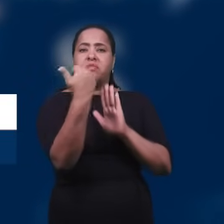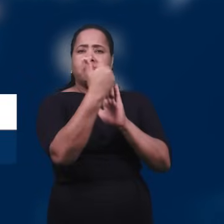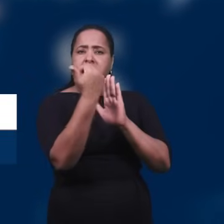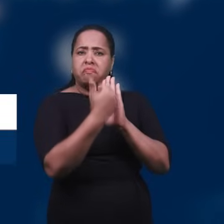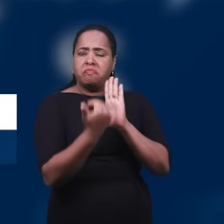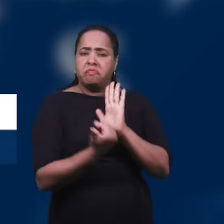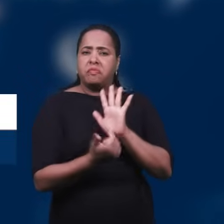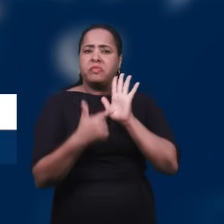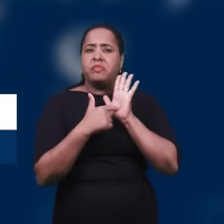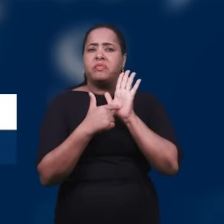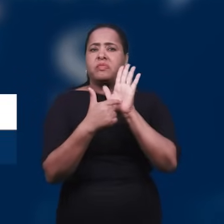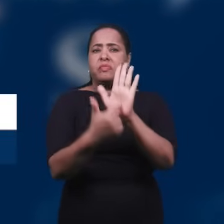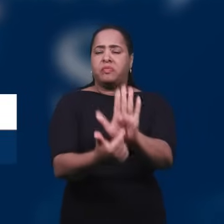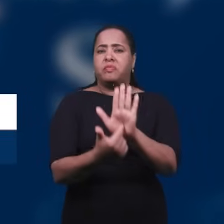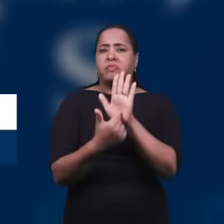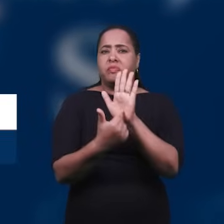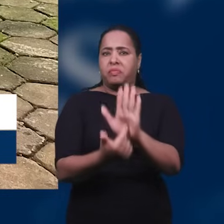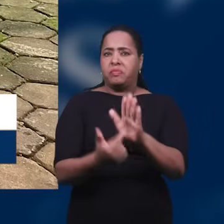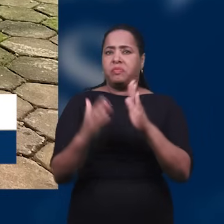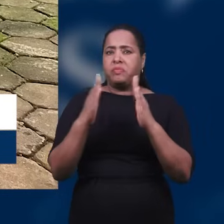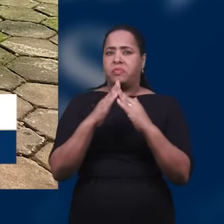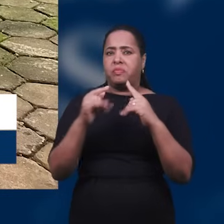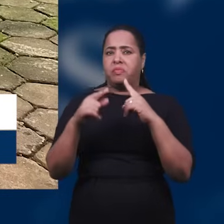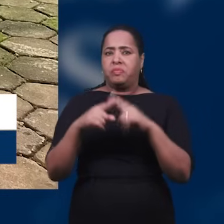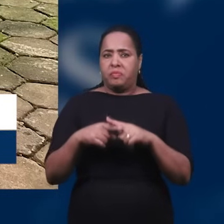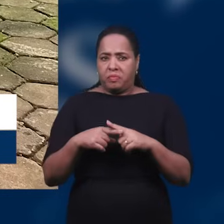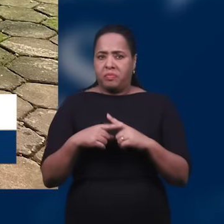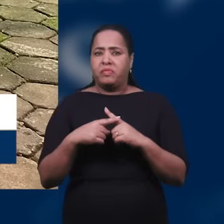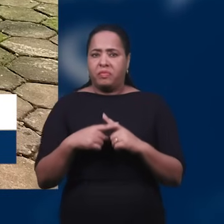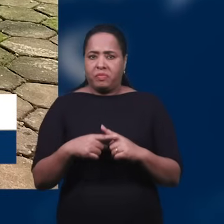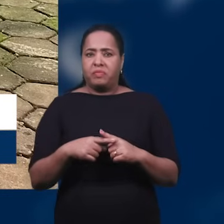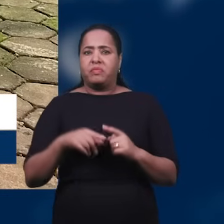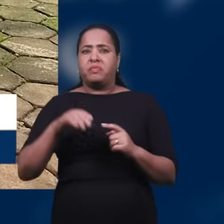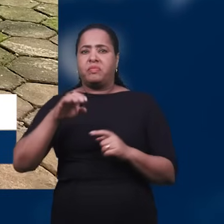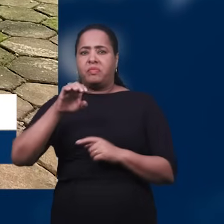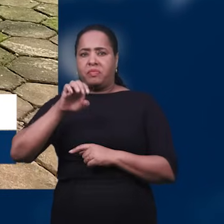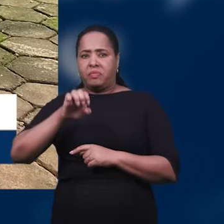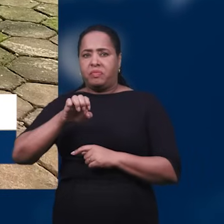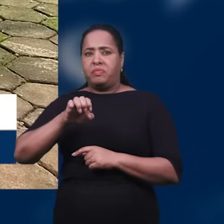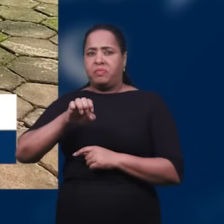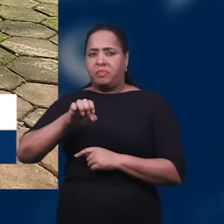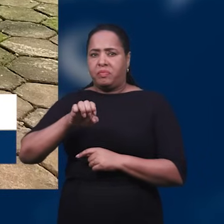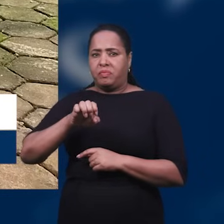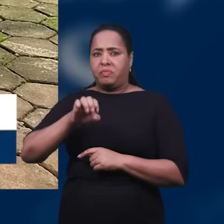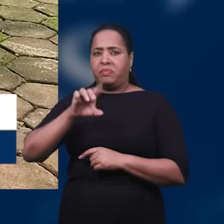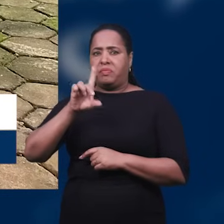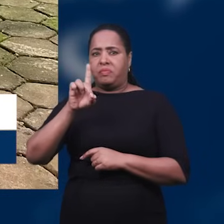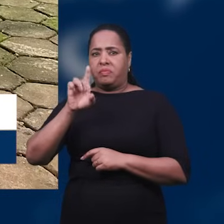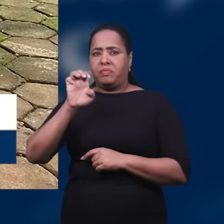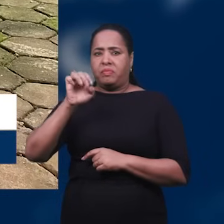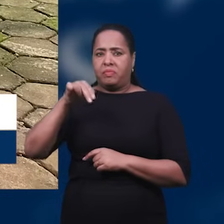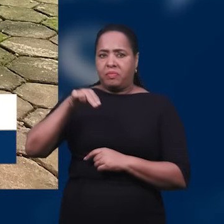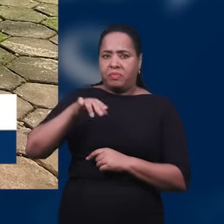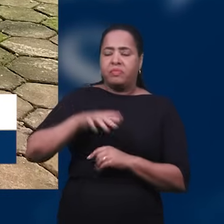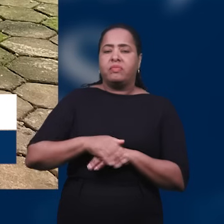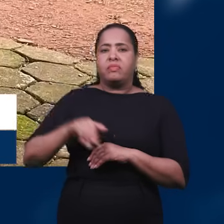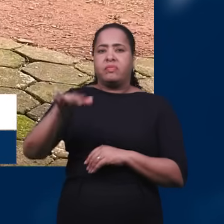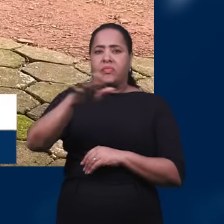matéria falando dos irmãos da ICM de Éden, da região Nilópolis,